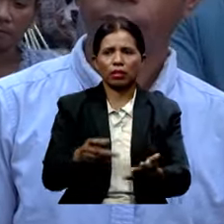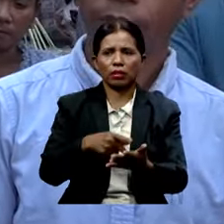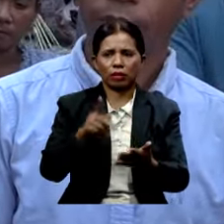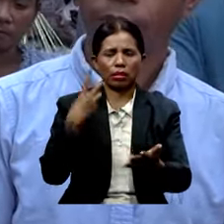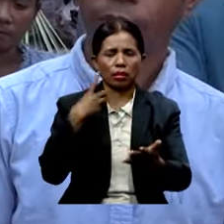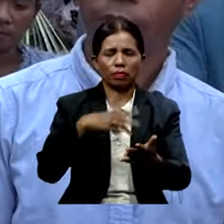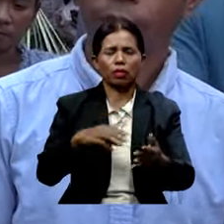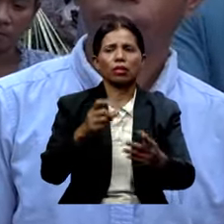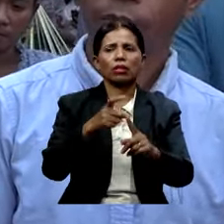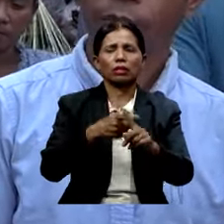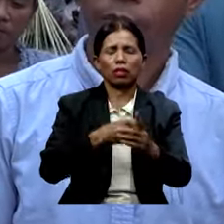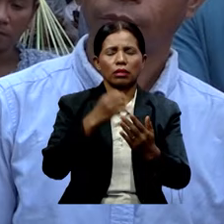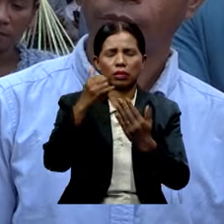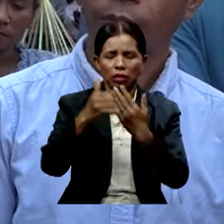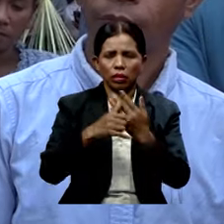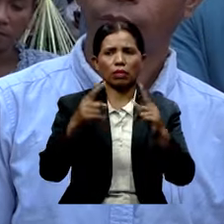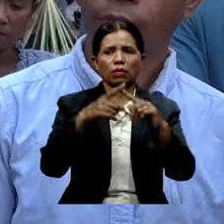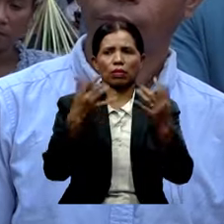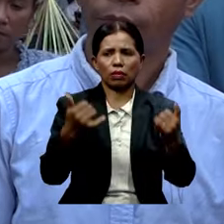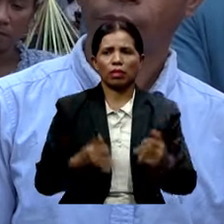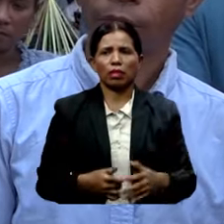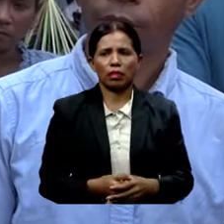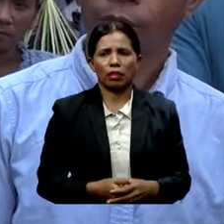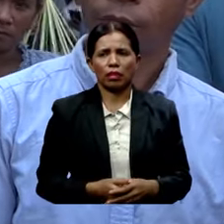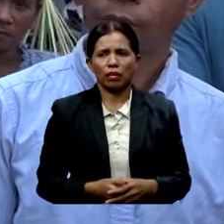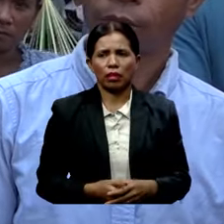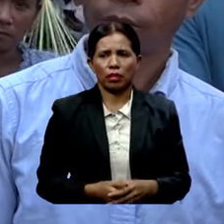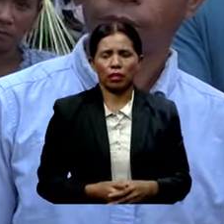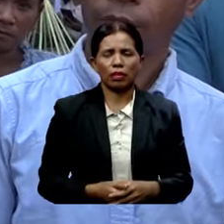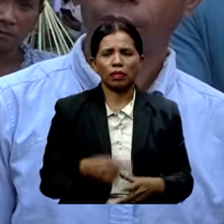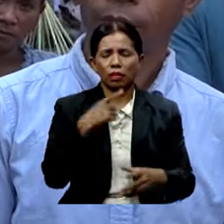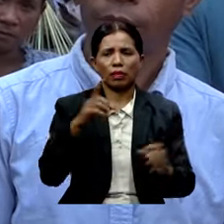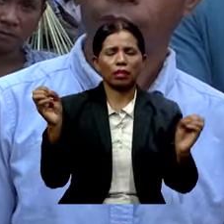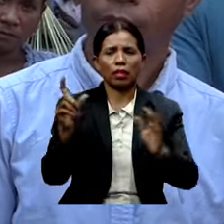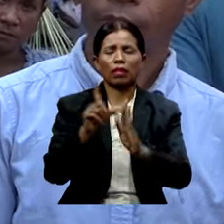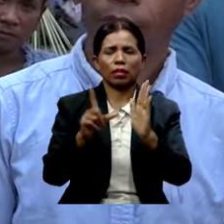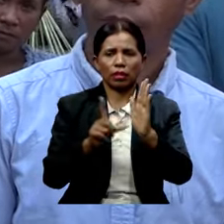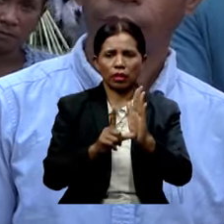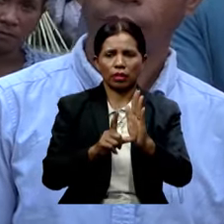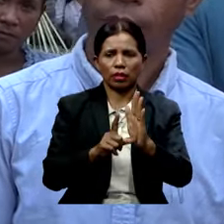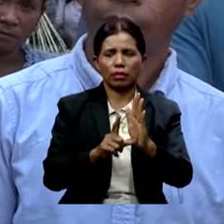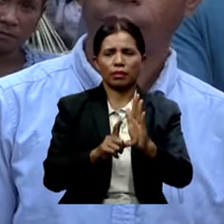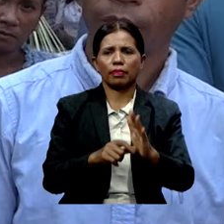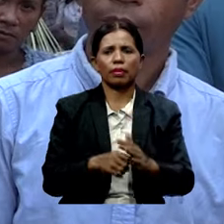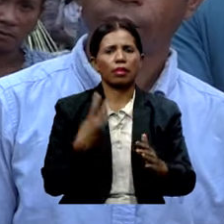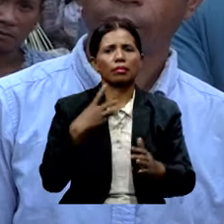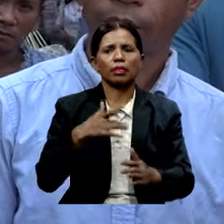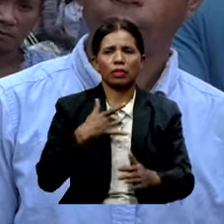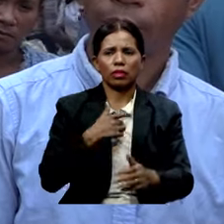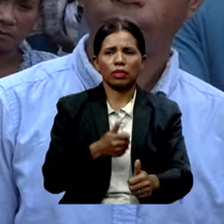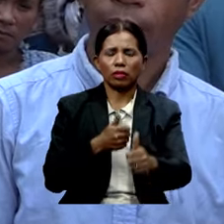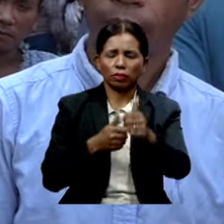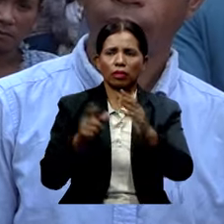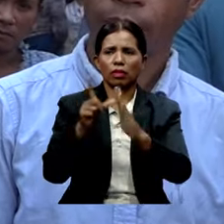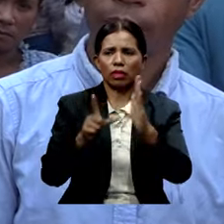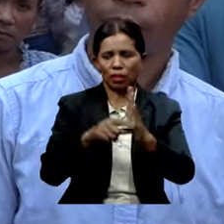contrato husi janeiro to be agora ne. Tama sai da. Se contrato de yang katak la tuir lei função pública. Ami sinte katak tuir hela lei ne.